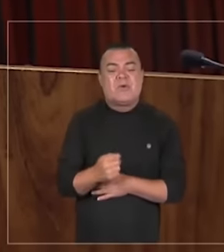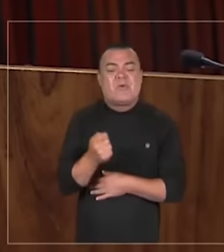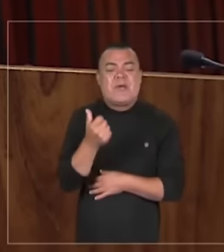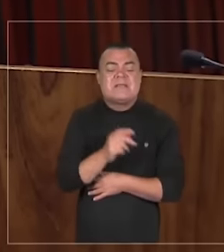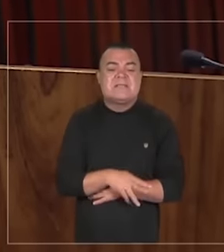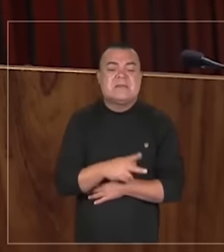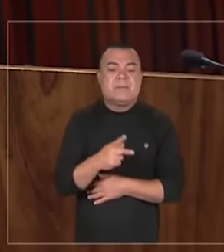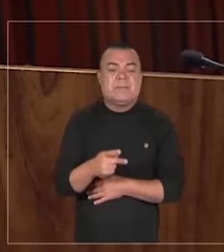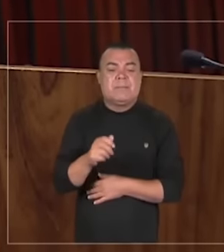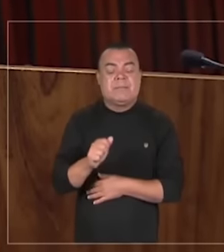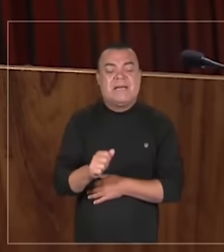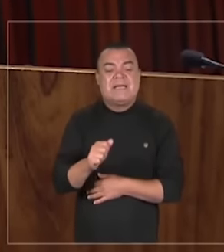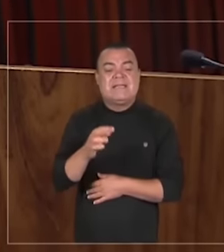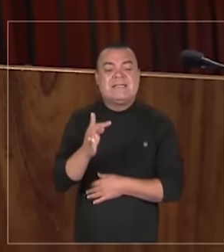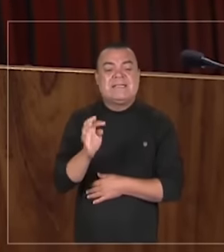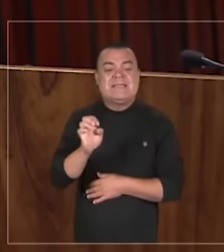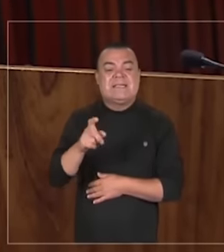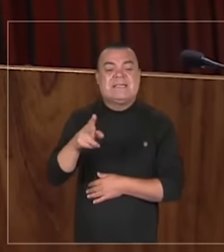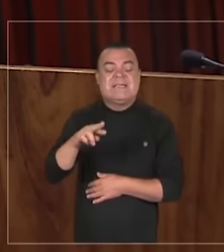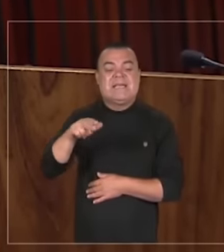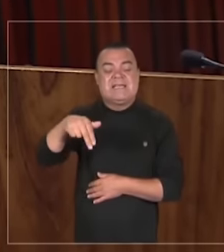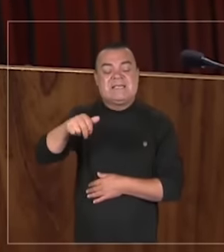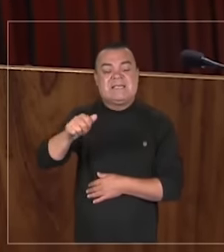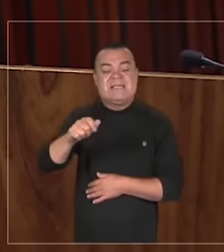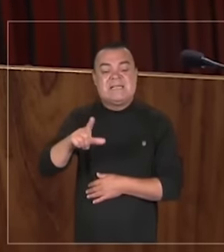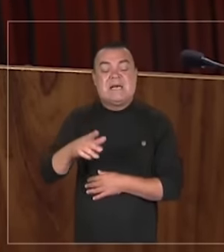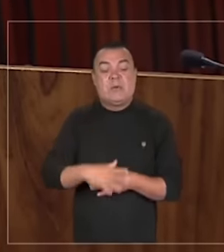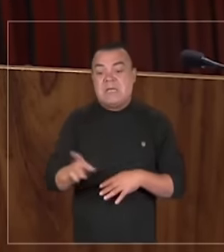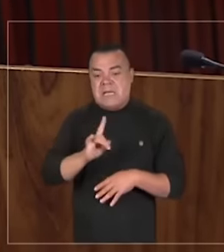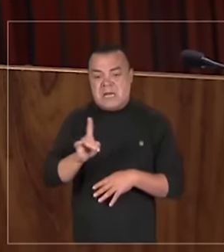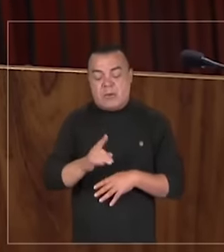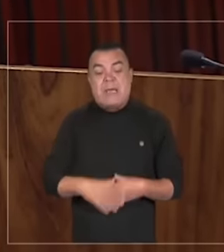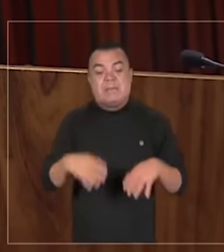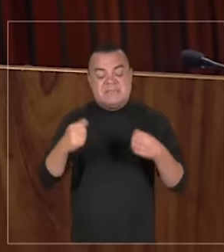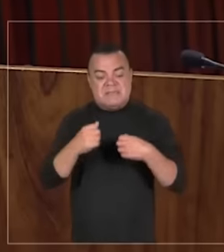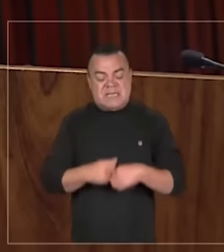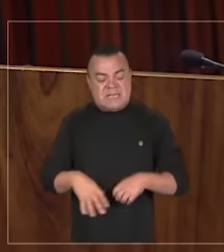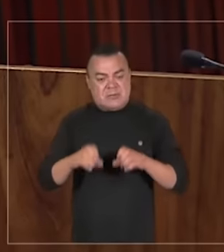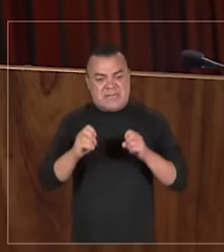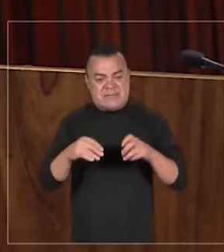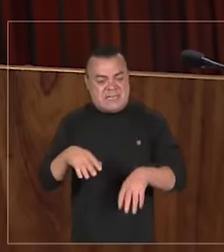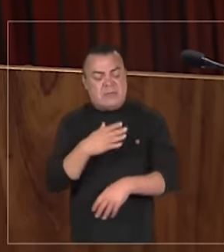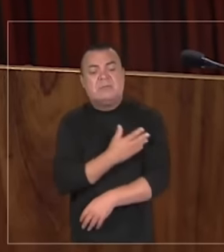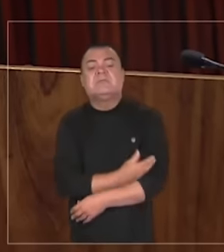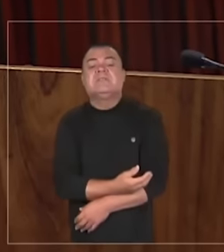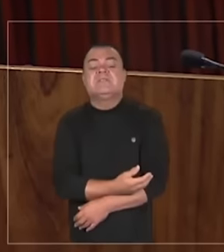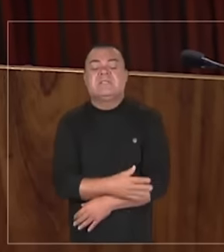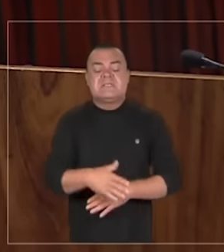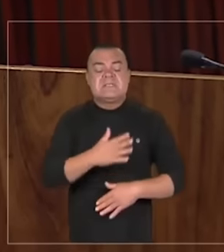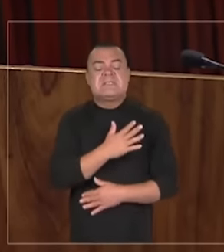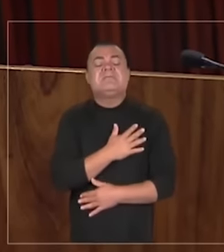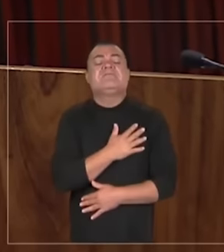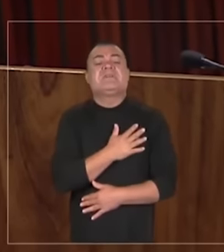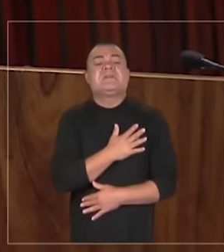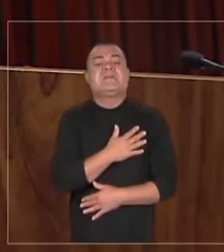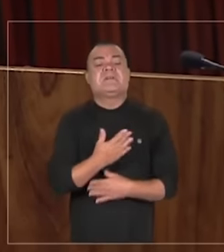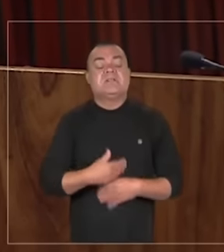tenha empatia. Não, é preciso que tenha educação cívica para todos os cidadãos brasileiros igualmente participarem